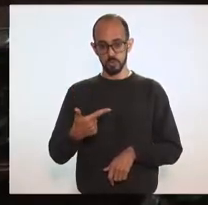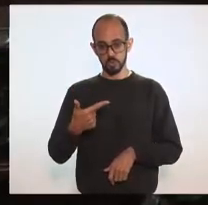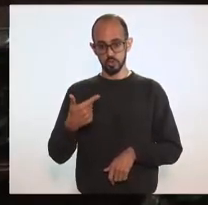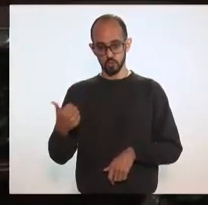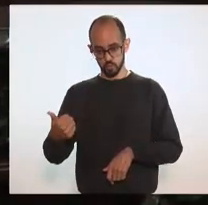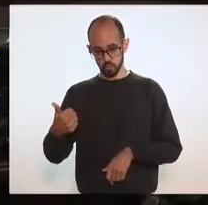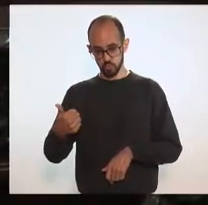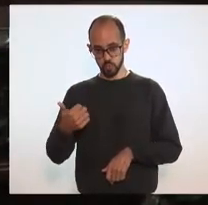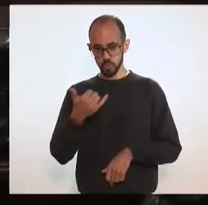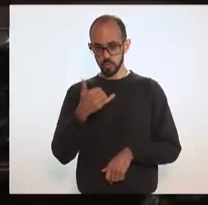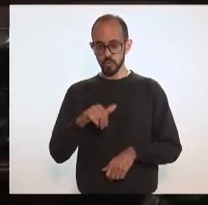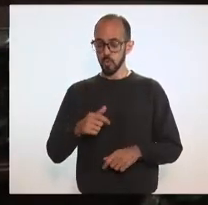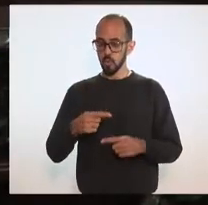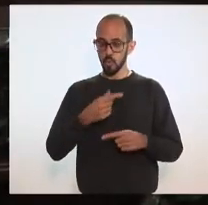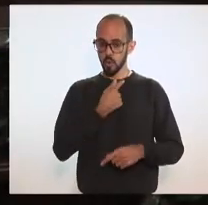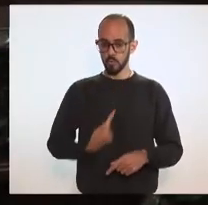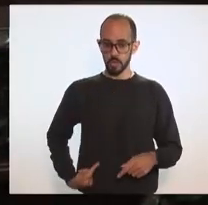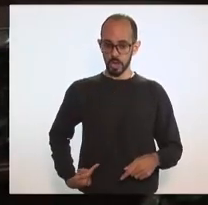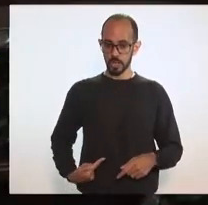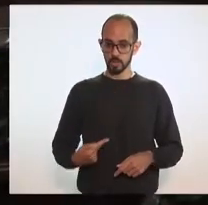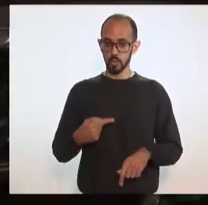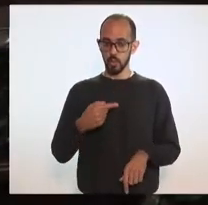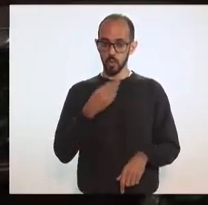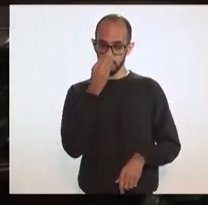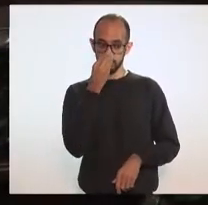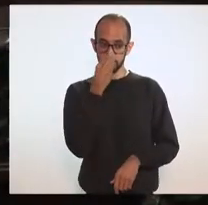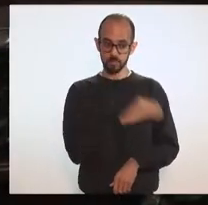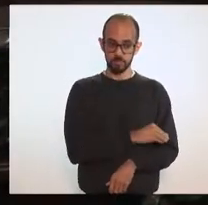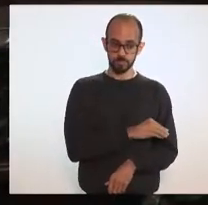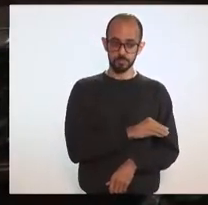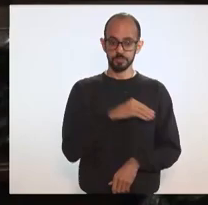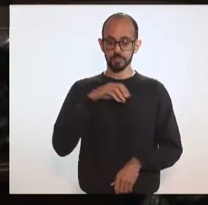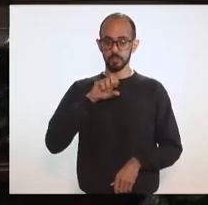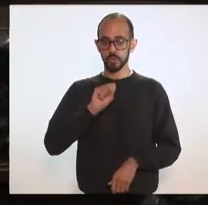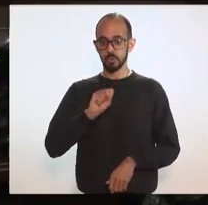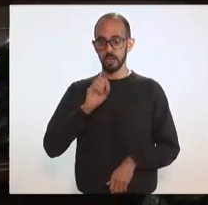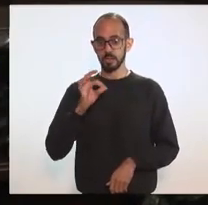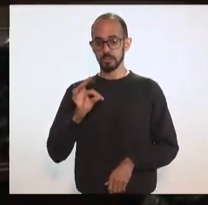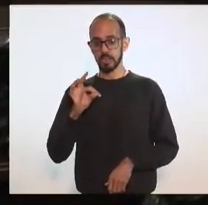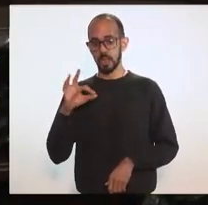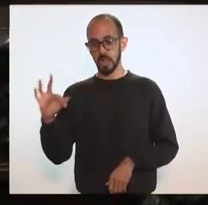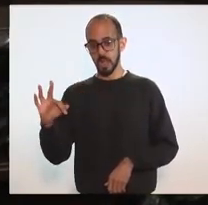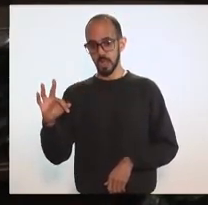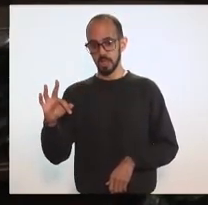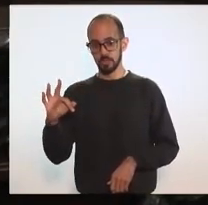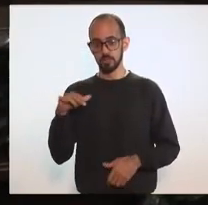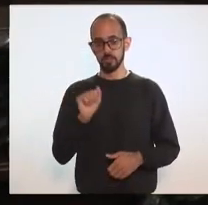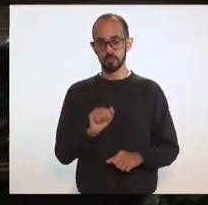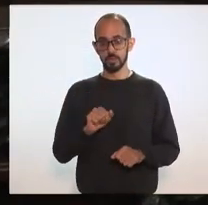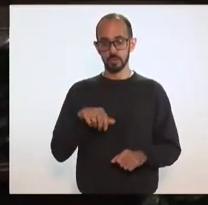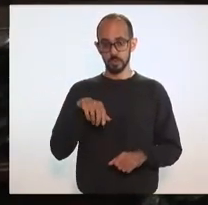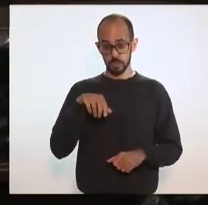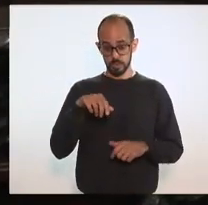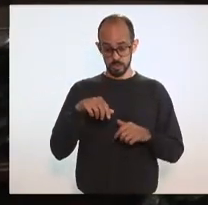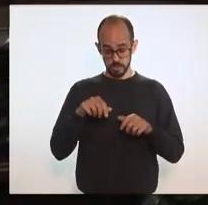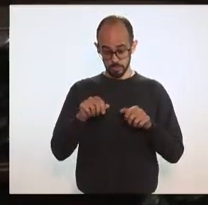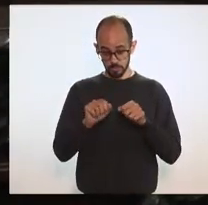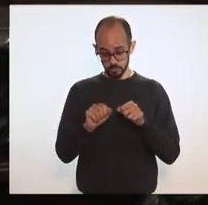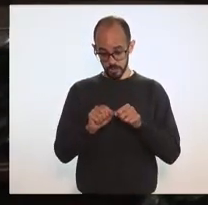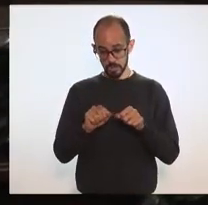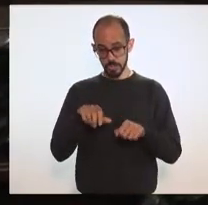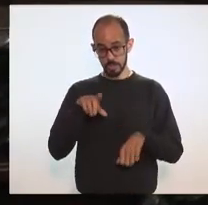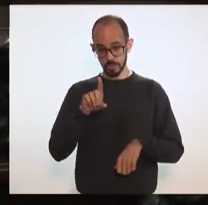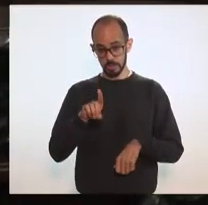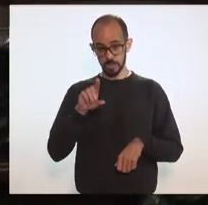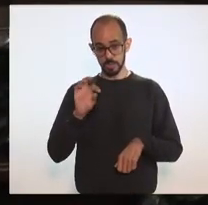Estado diz cumprir uma decisão do STF que com adpf garantiu